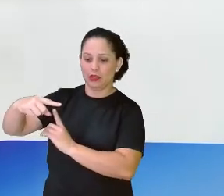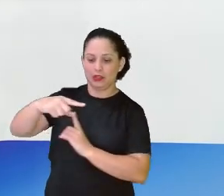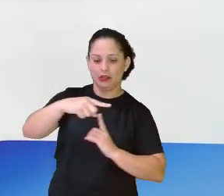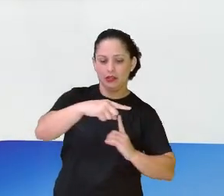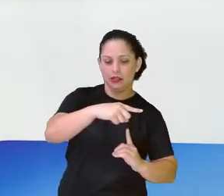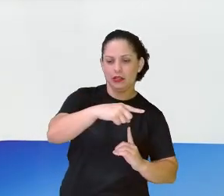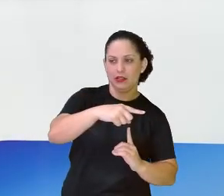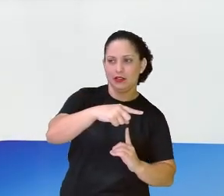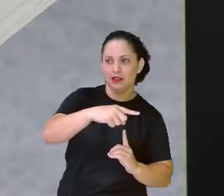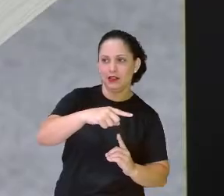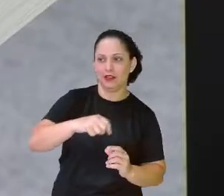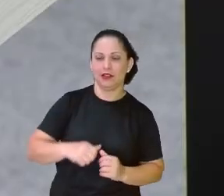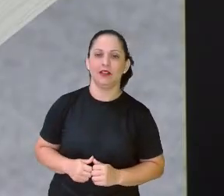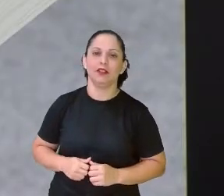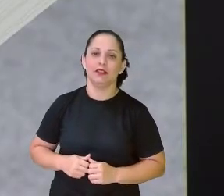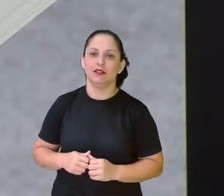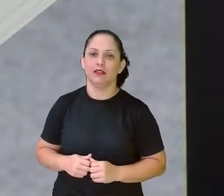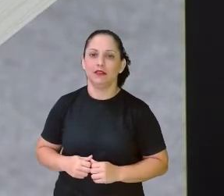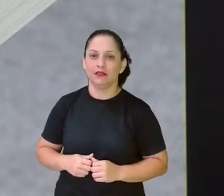1/5